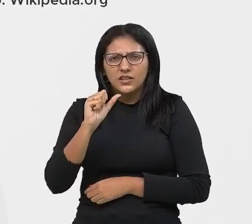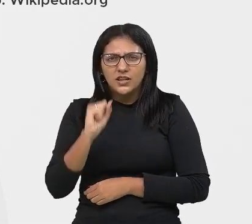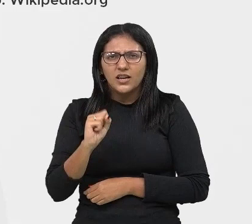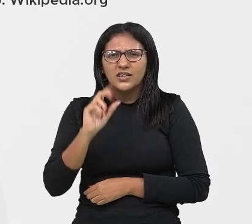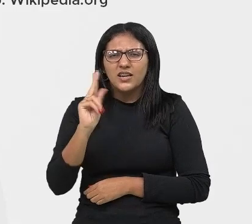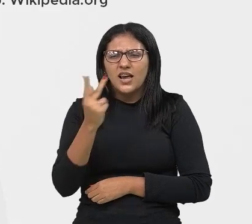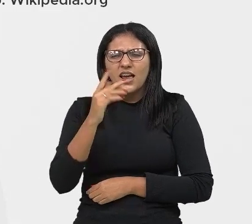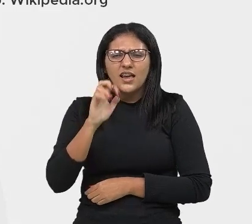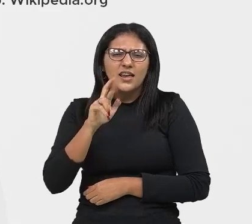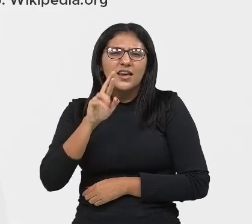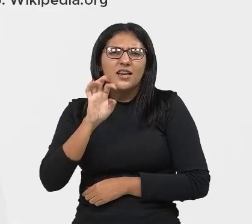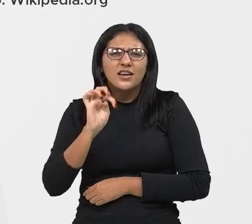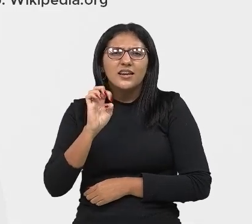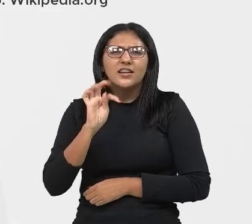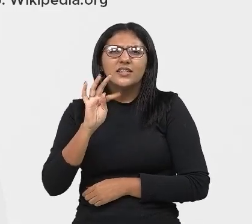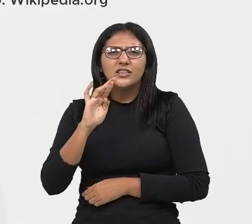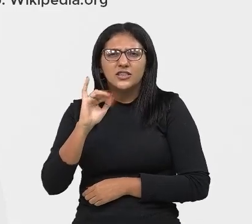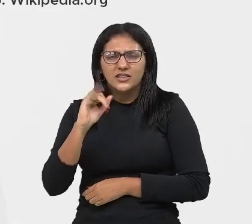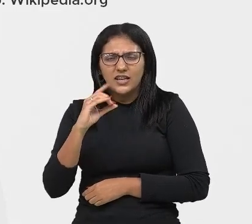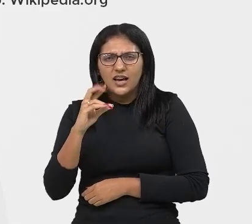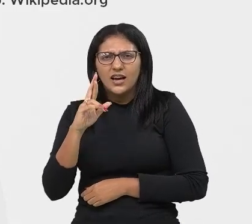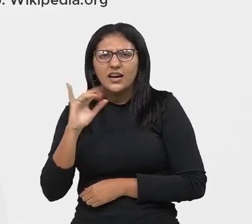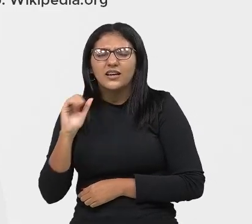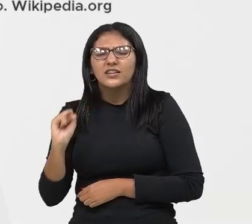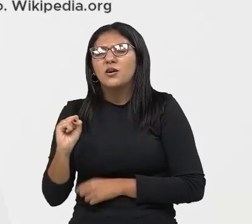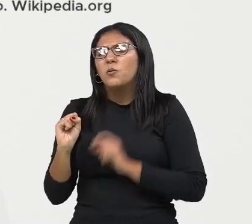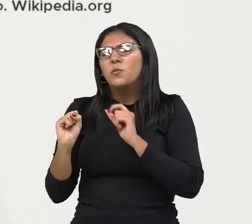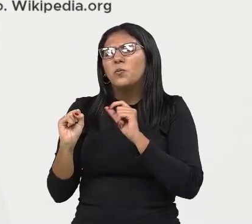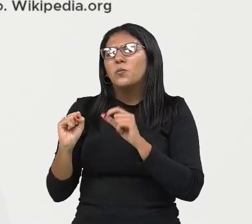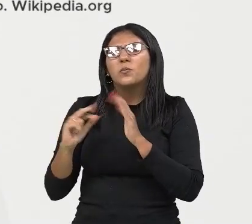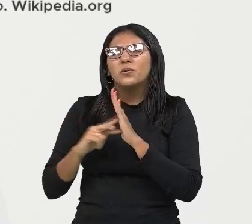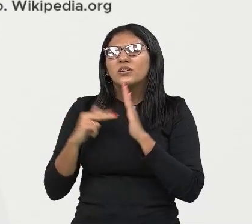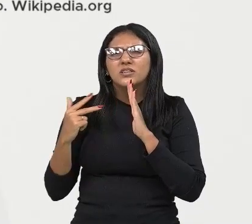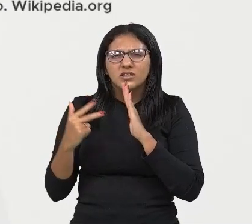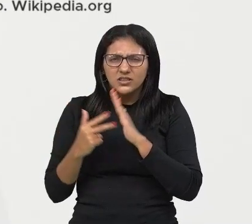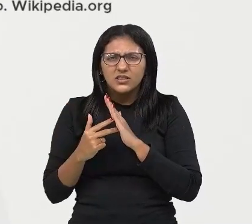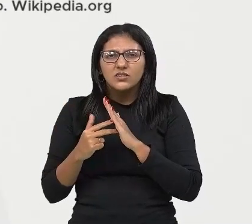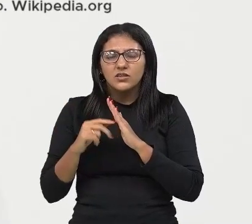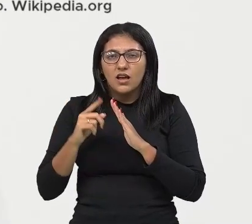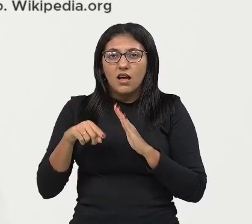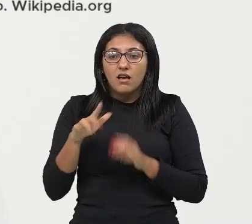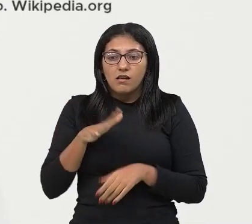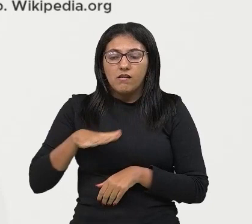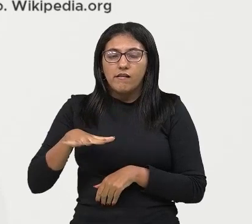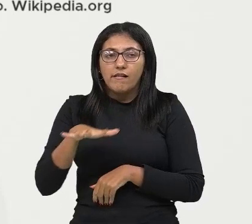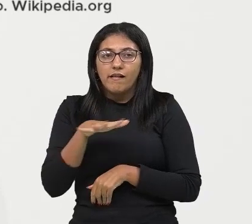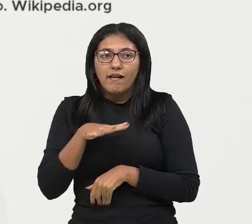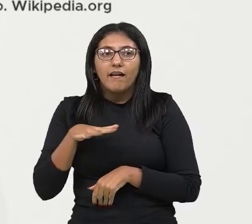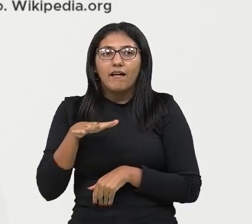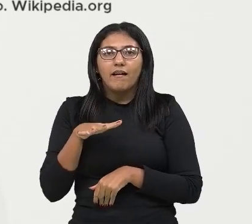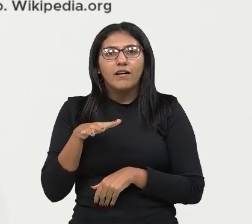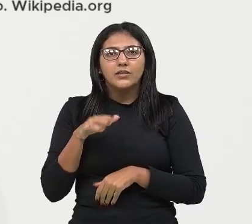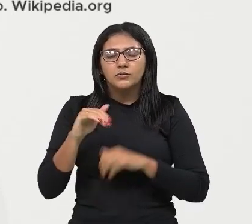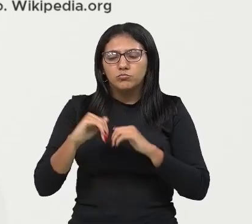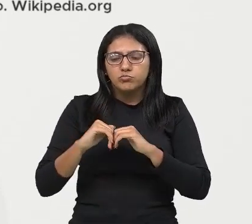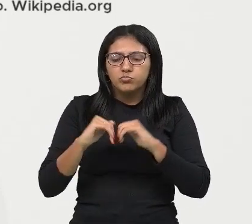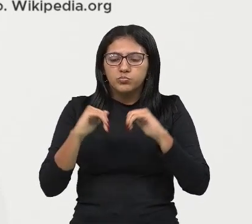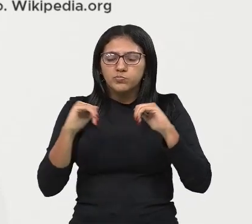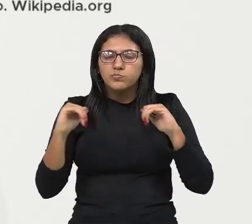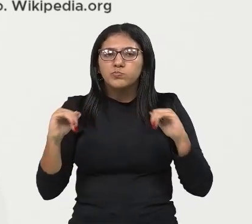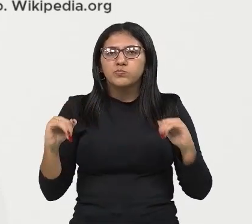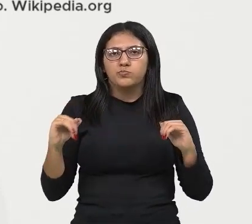hereditárias, tá? Então, não esqueçam, o território brasileiro, ele começa a ser dividido em